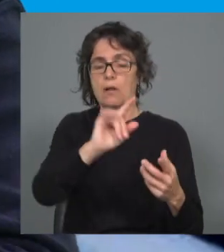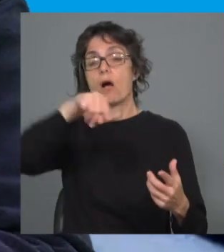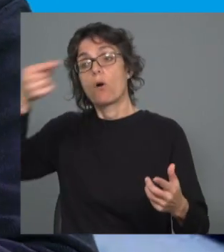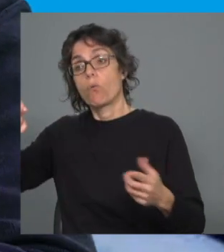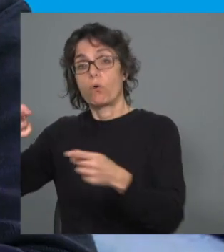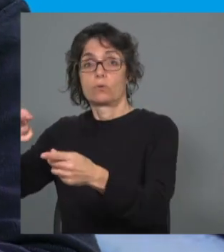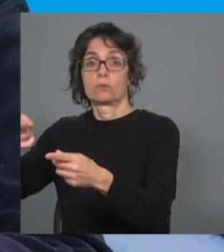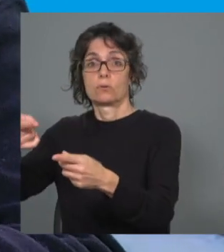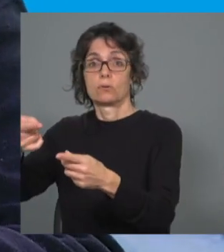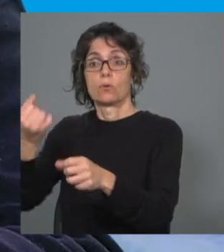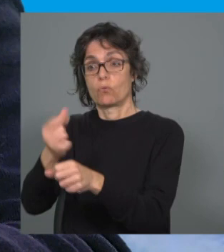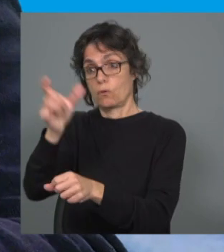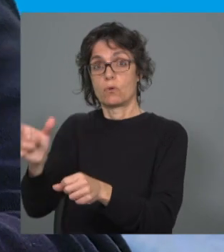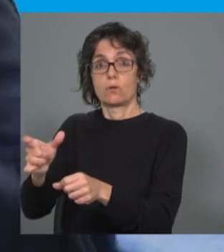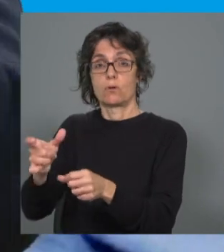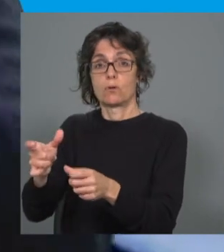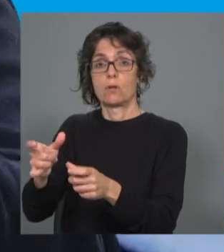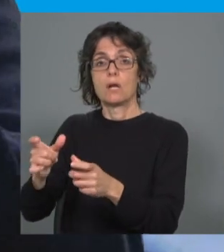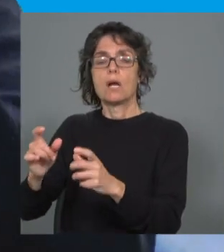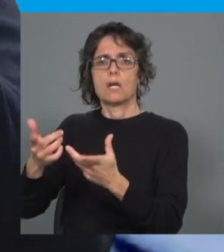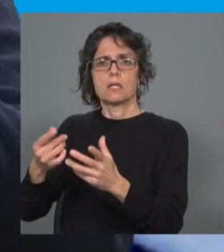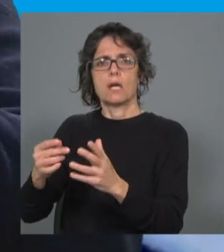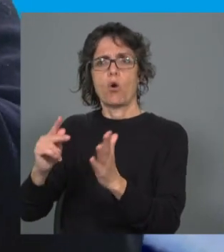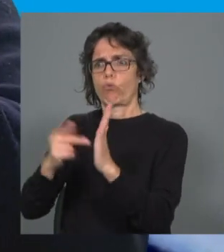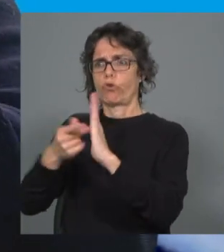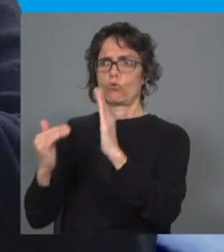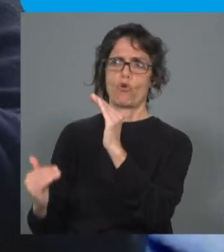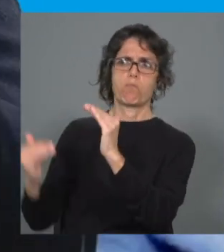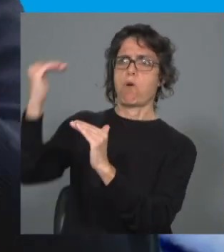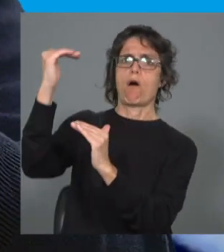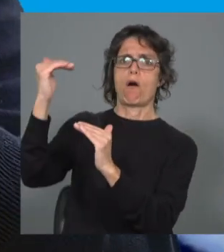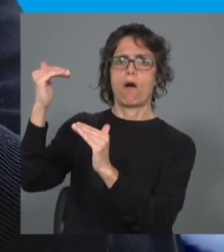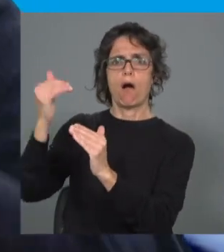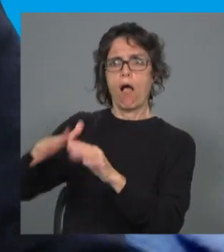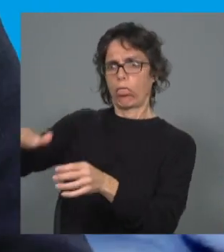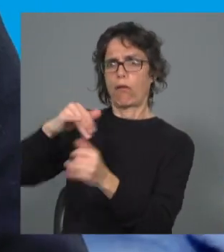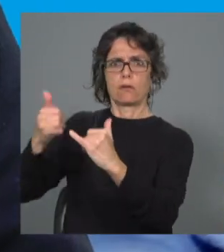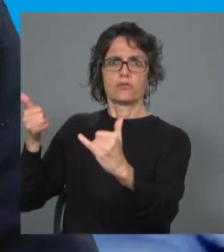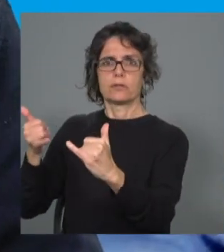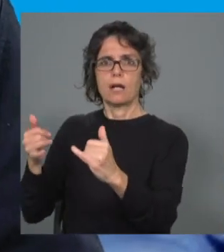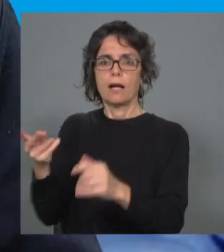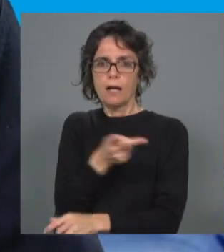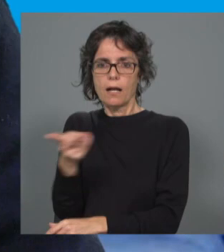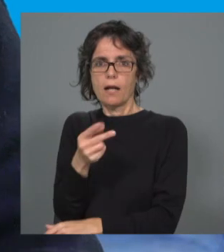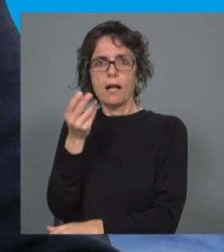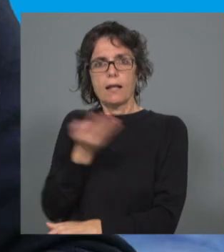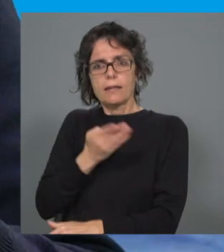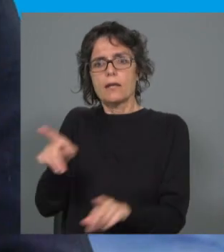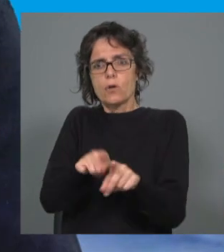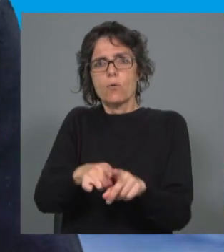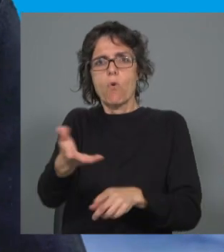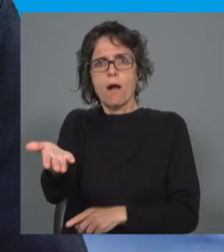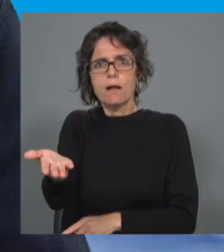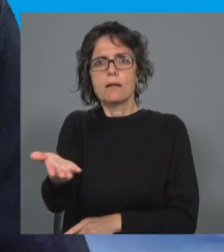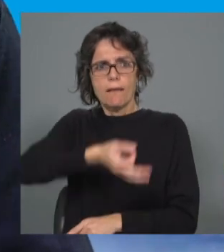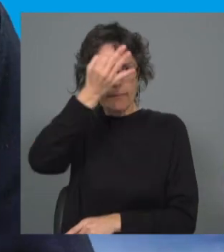produz a mais evoluída técnica da área digital. Ora, então, para dar